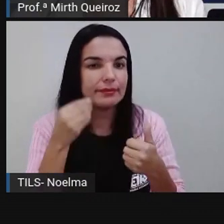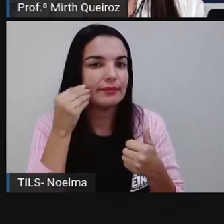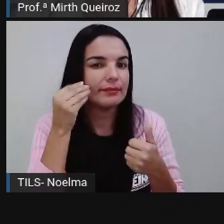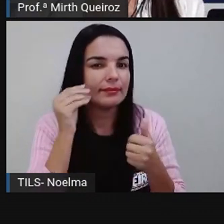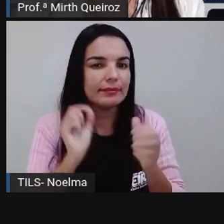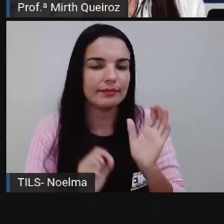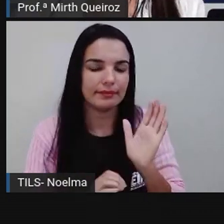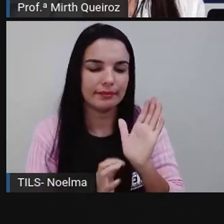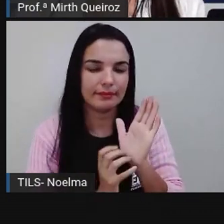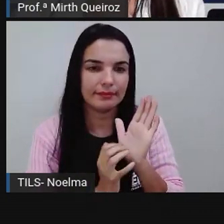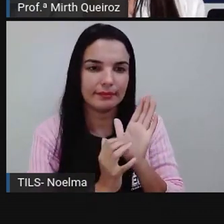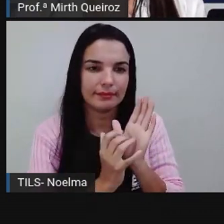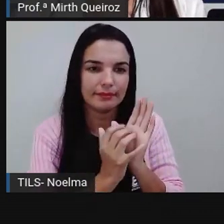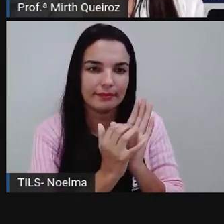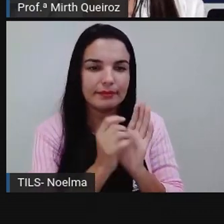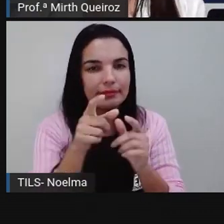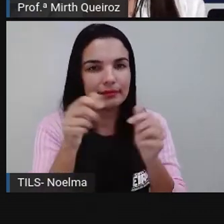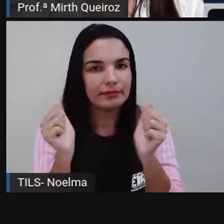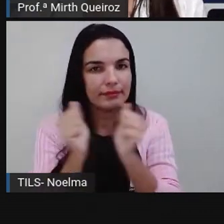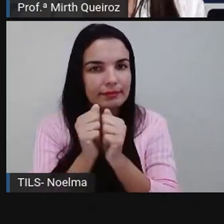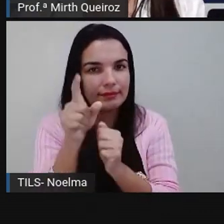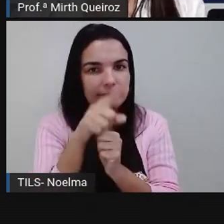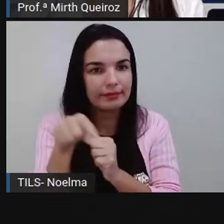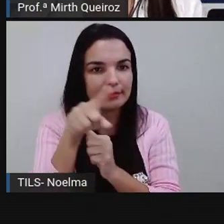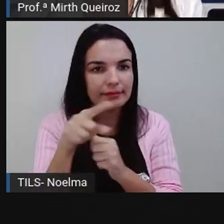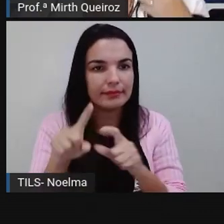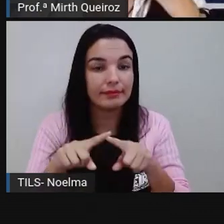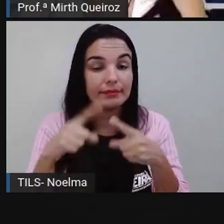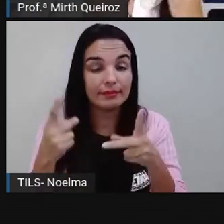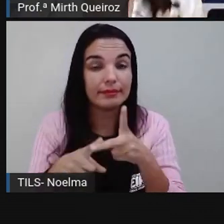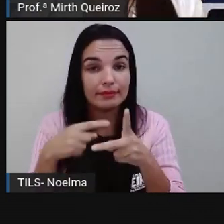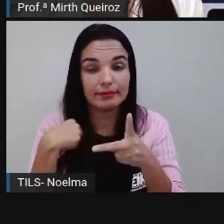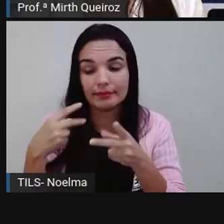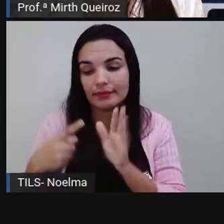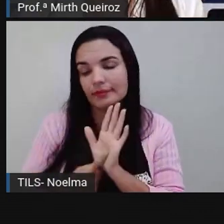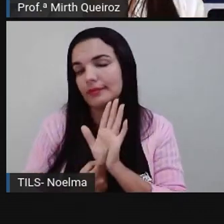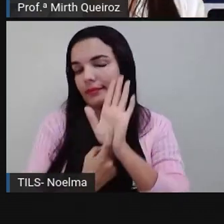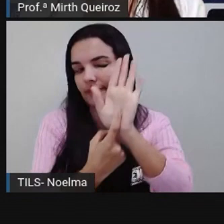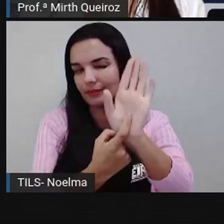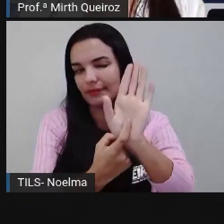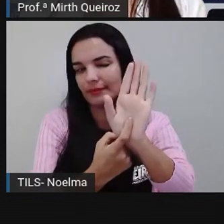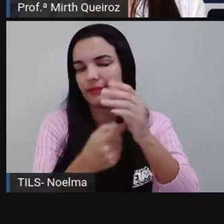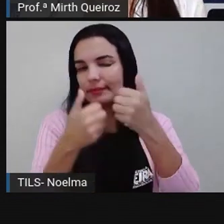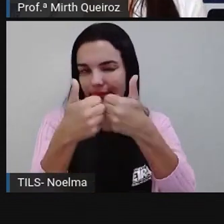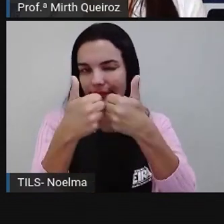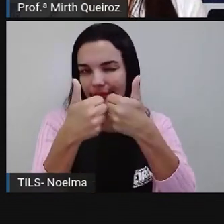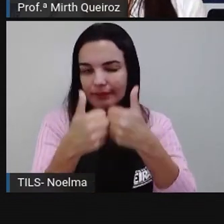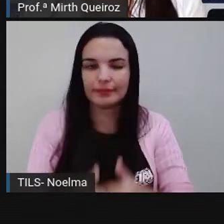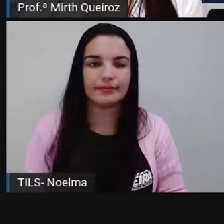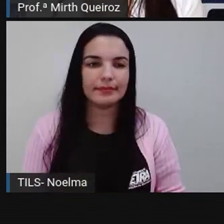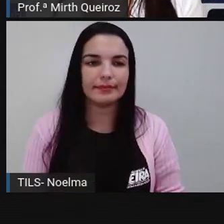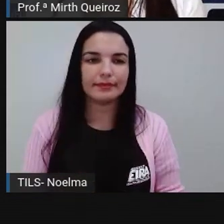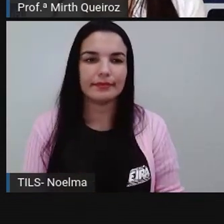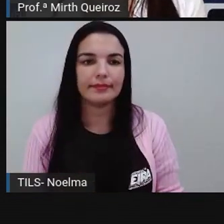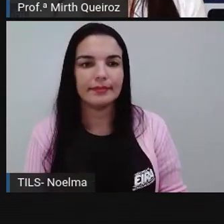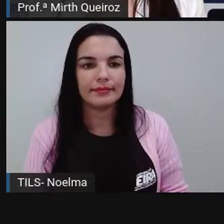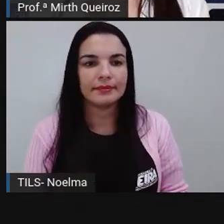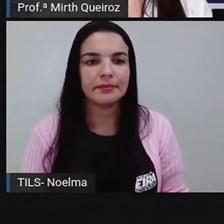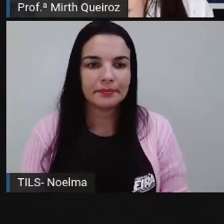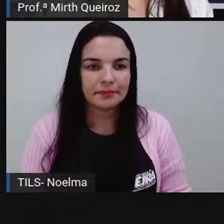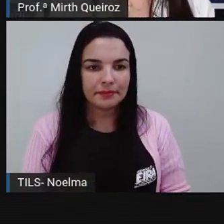e vou preencher junto com vocês. Depois eu vou apresentar como é que ficará, certo? Então, vamos